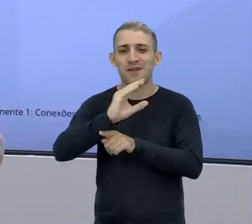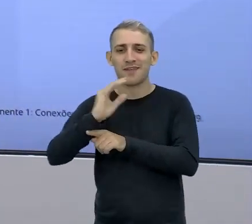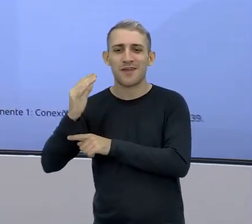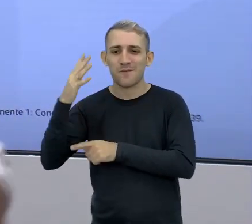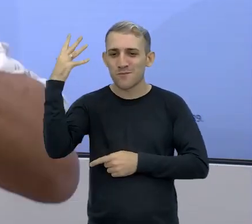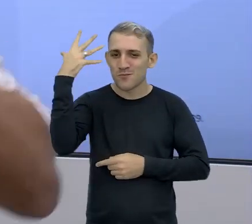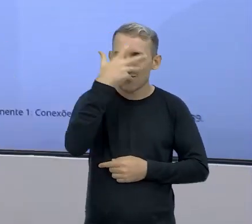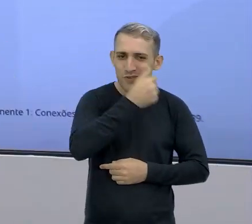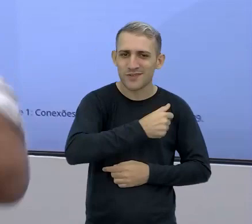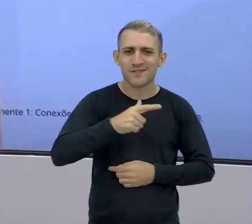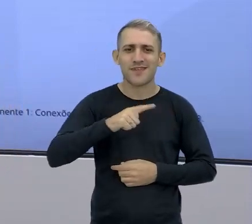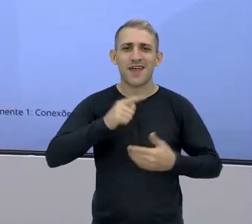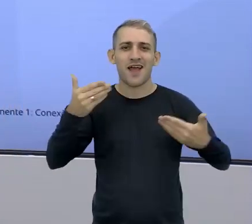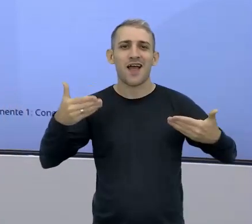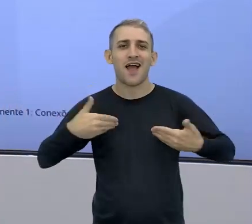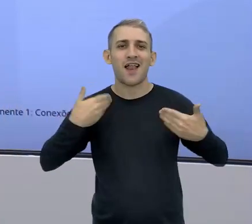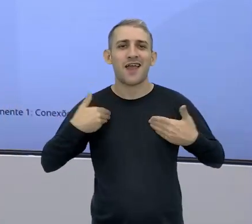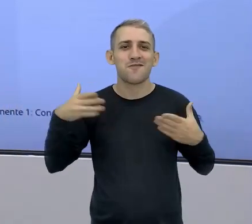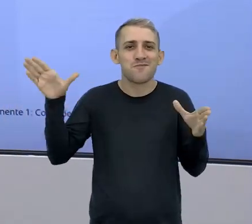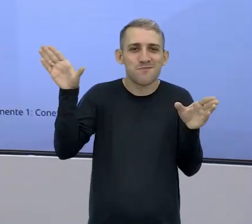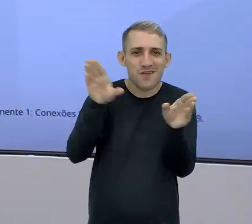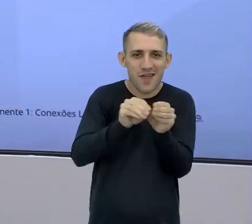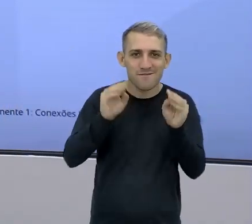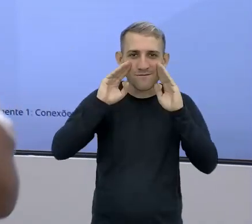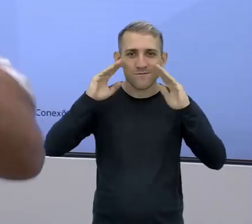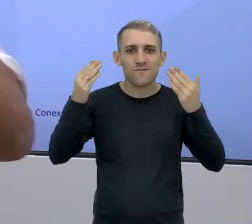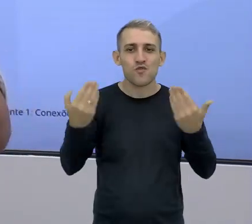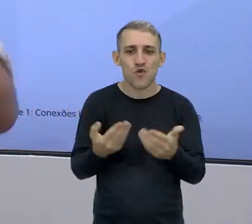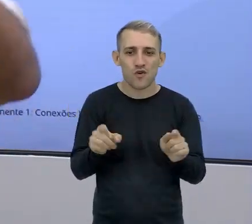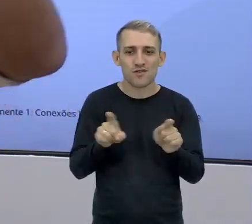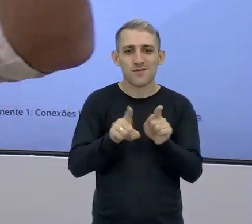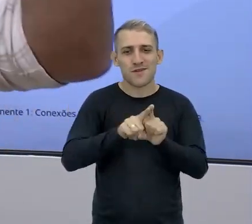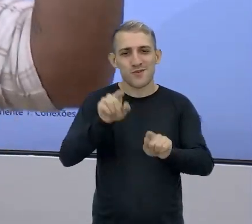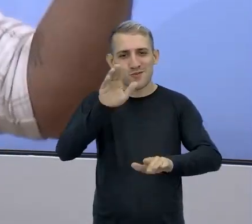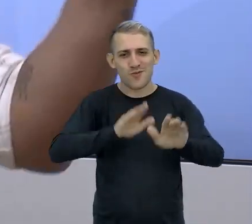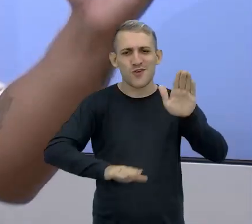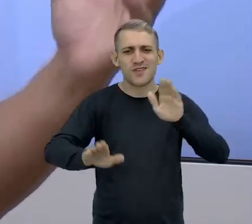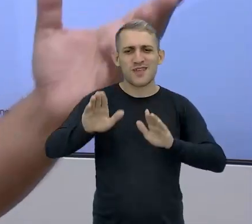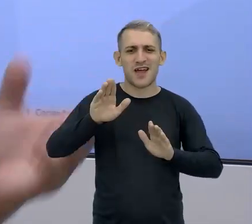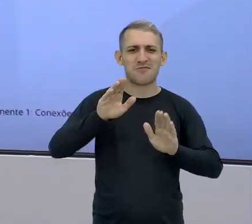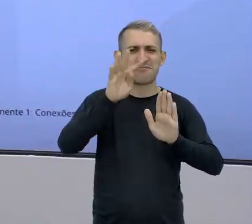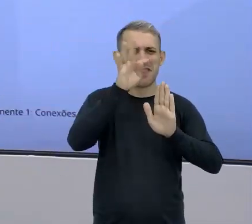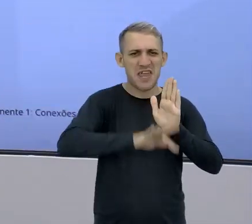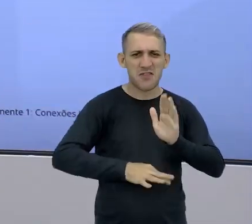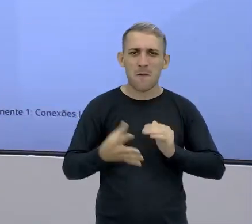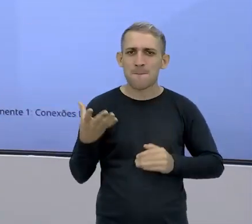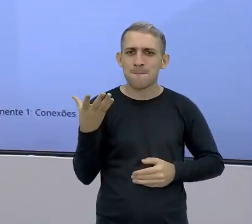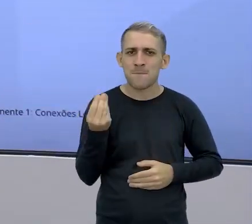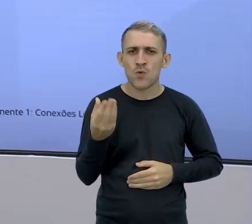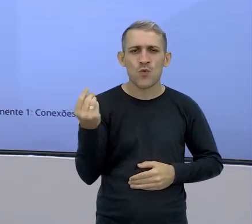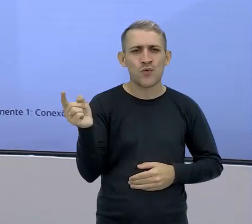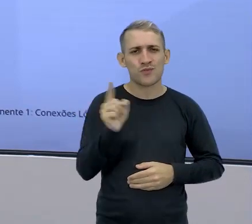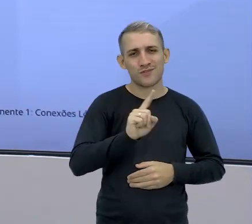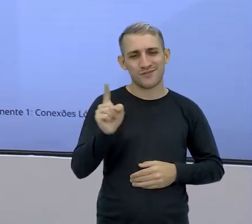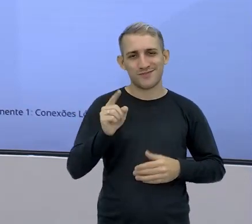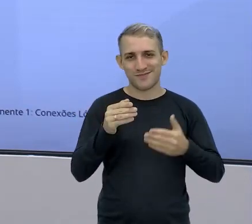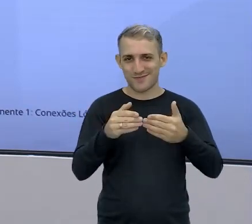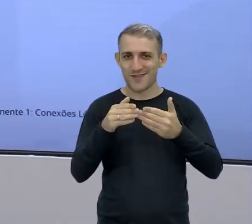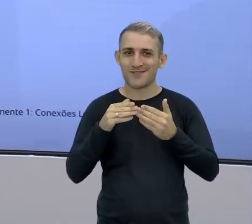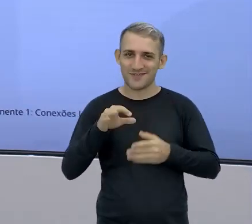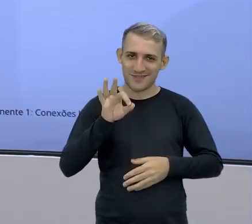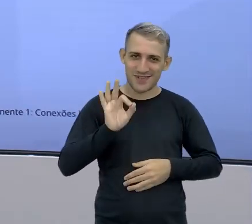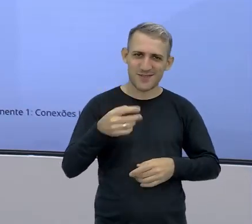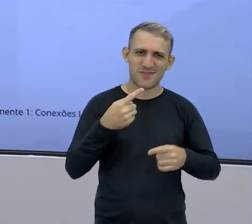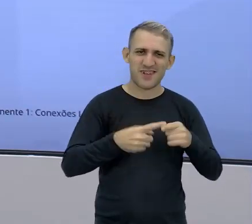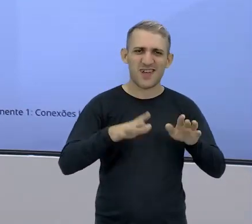assim, alegres, breves e centrados, né? Então, cuidado para não colocar muito texto, né, nesses PPTs aí no PowerPoint, né?